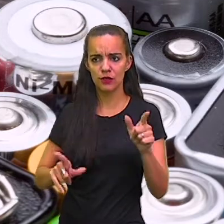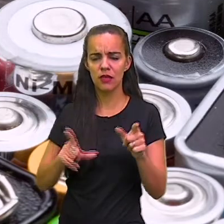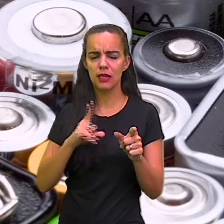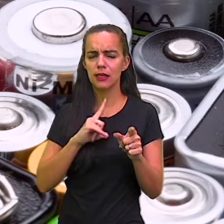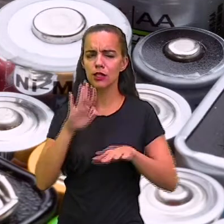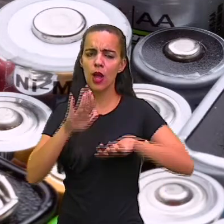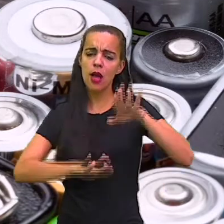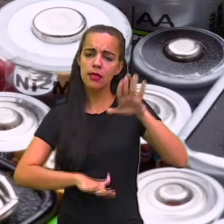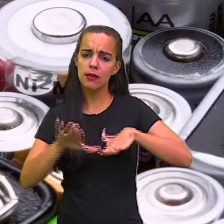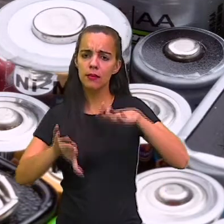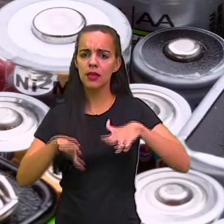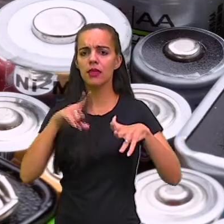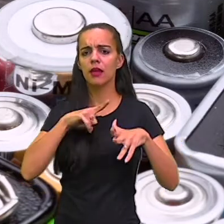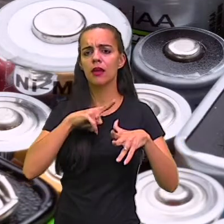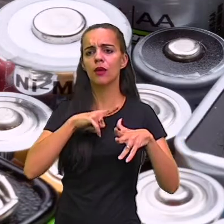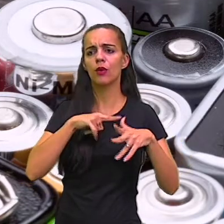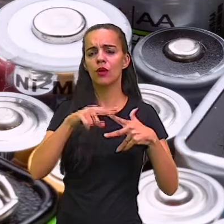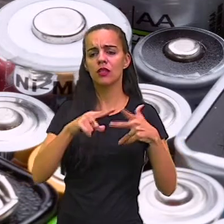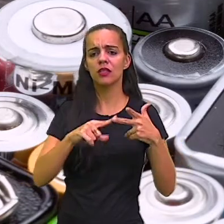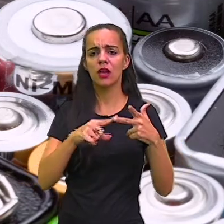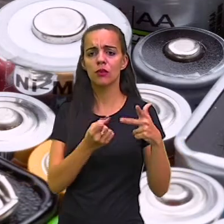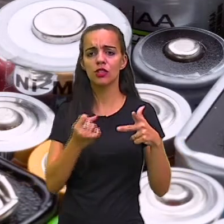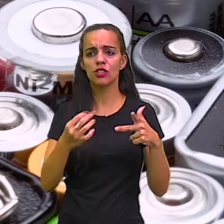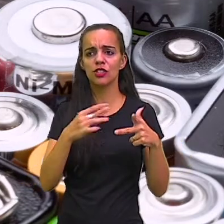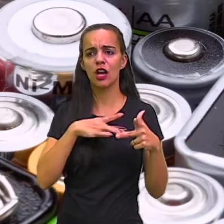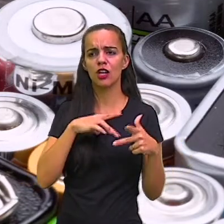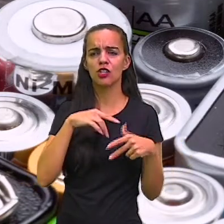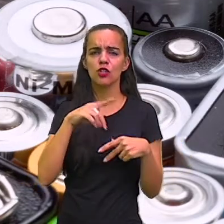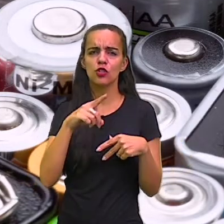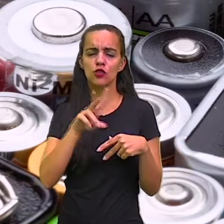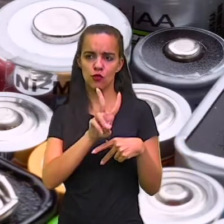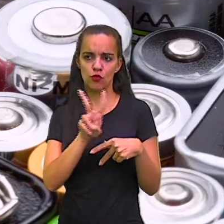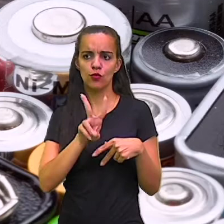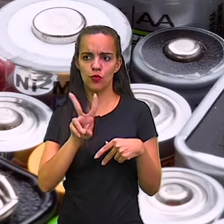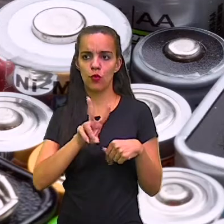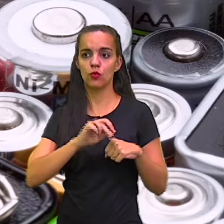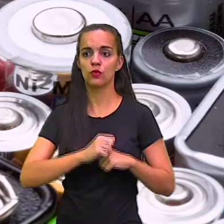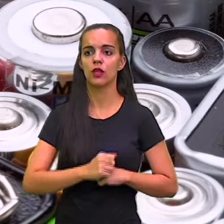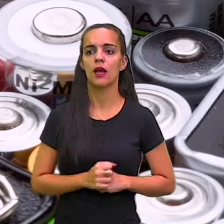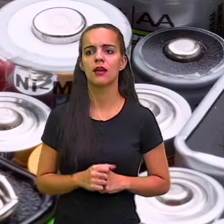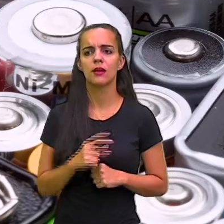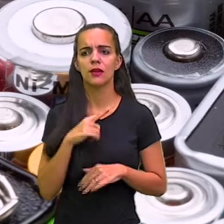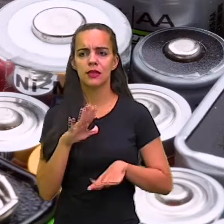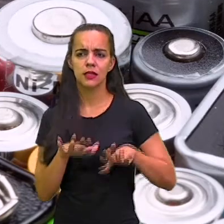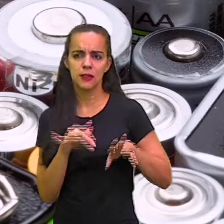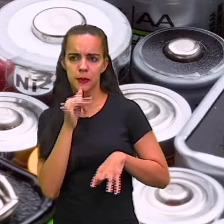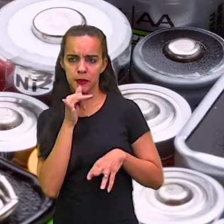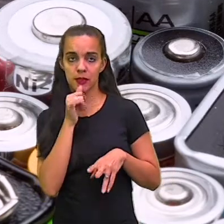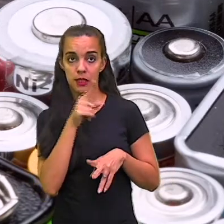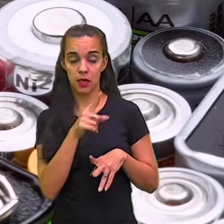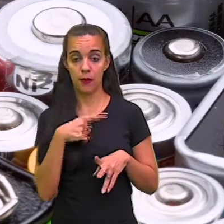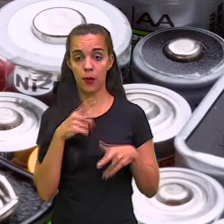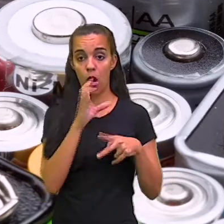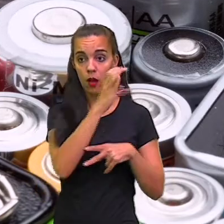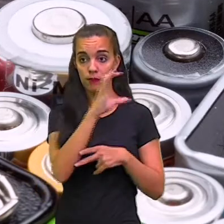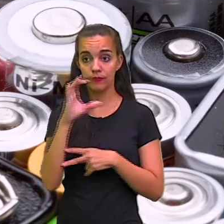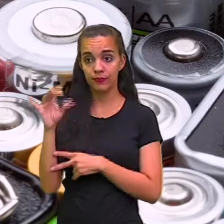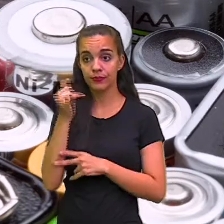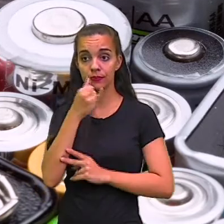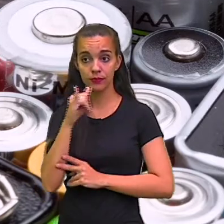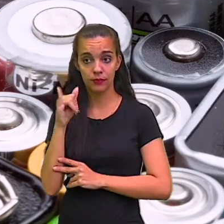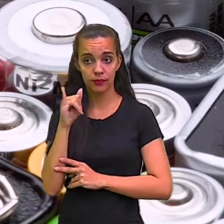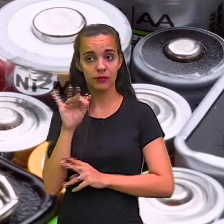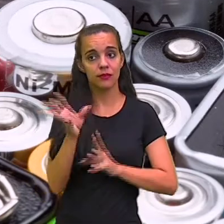cujo símbolo é um ver em circuitos metálicos A corrente elétrica é